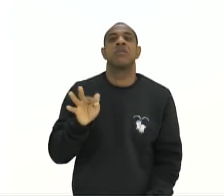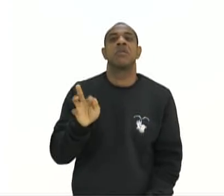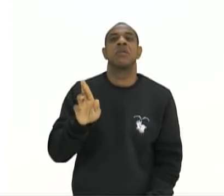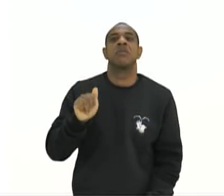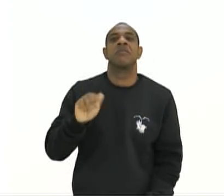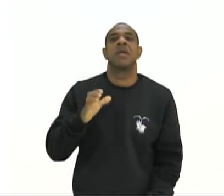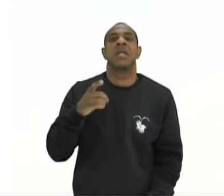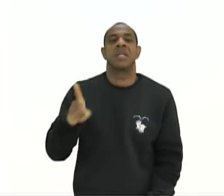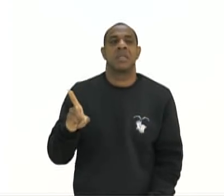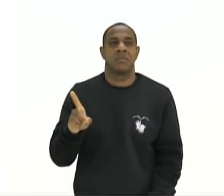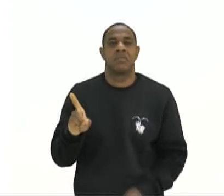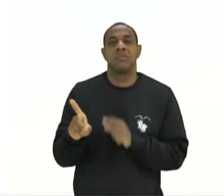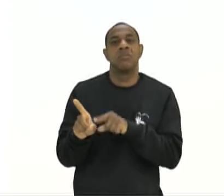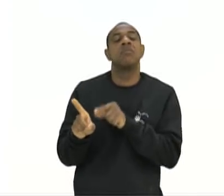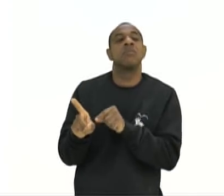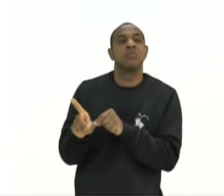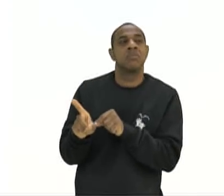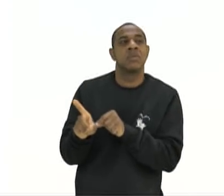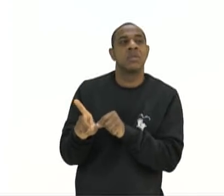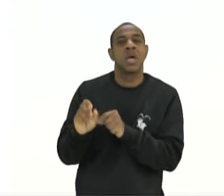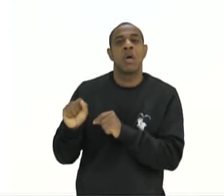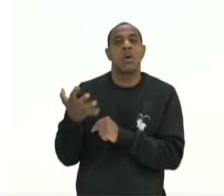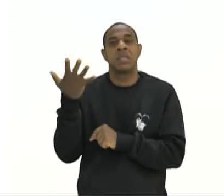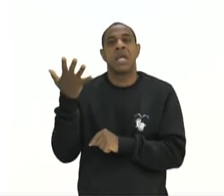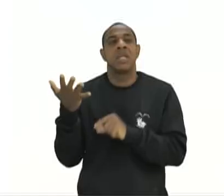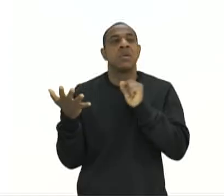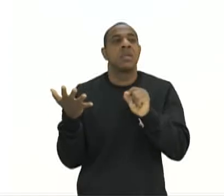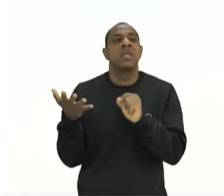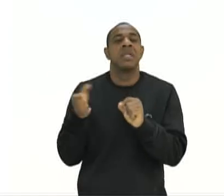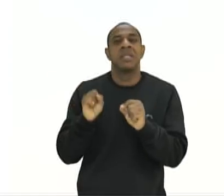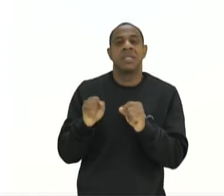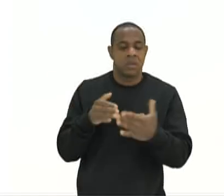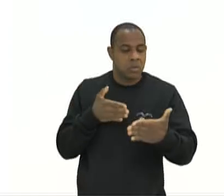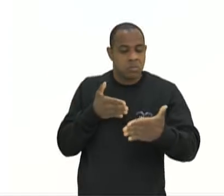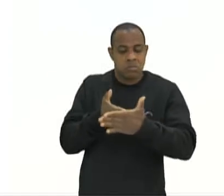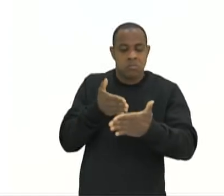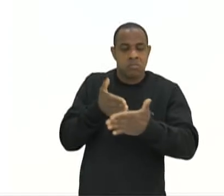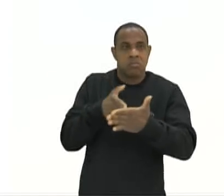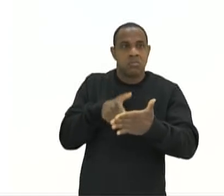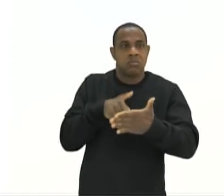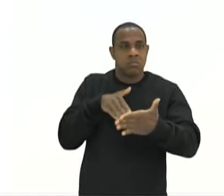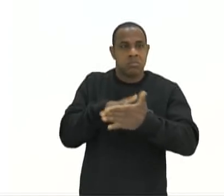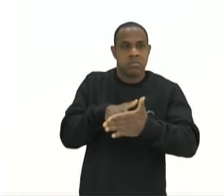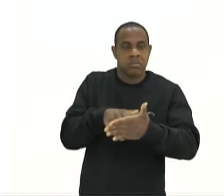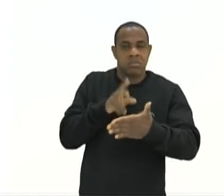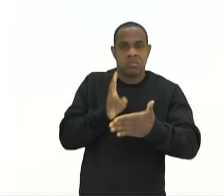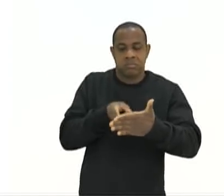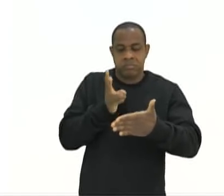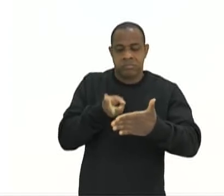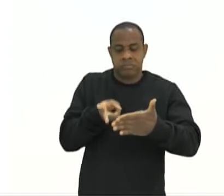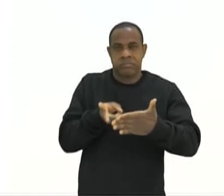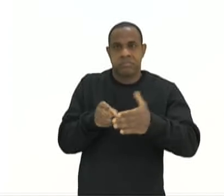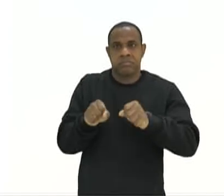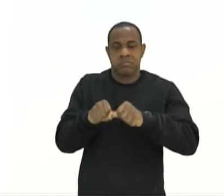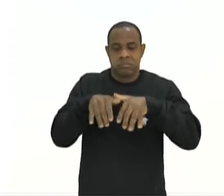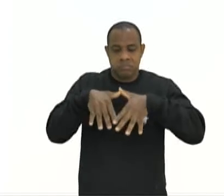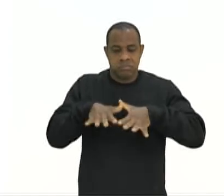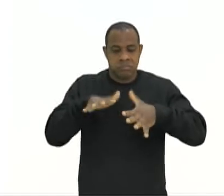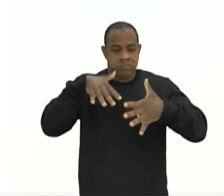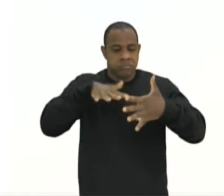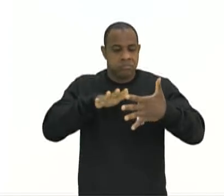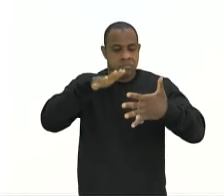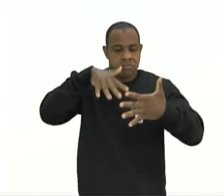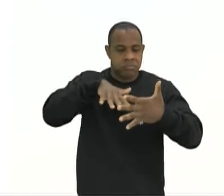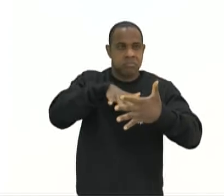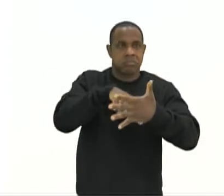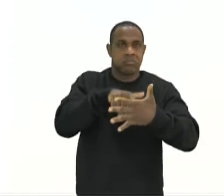detalhe. A difração só ocorre quando o tamanho do obstáculo é de mesma ordem e grandeza do comprimento de onda. Um